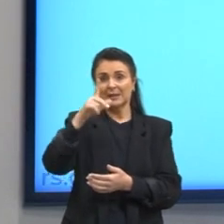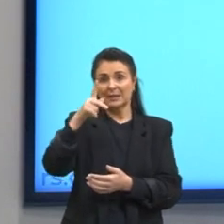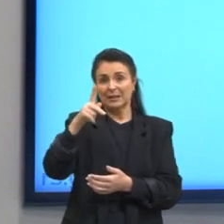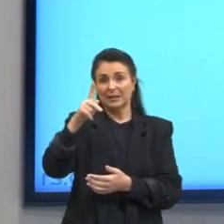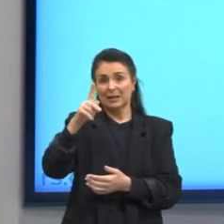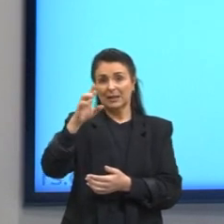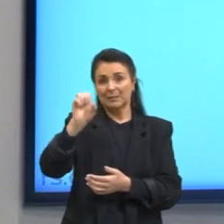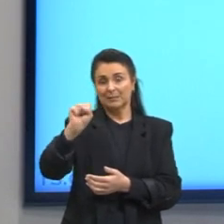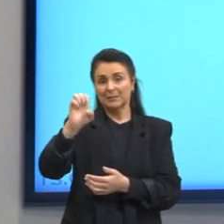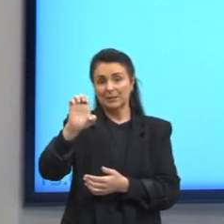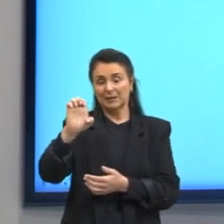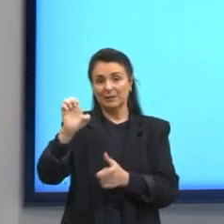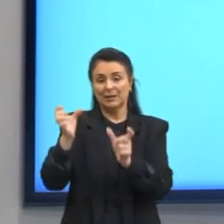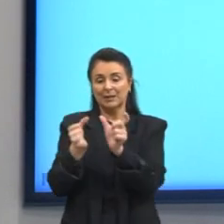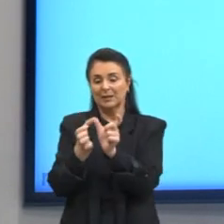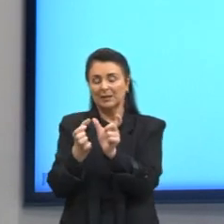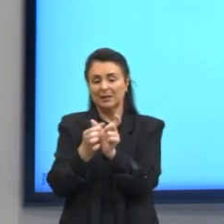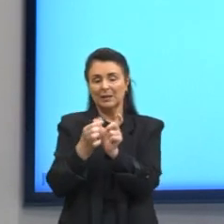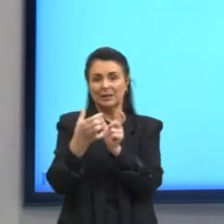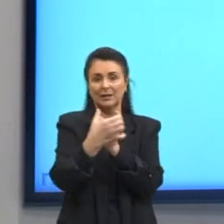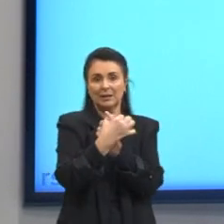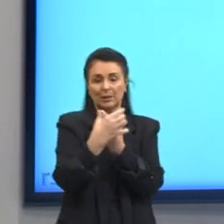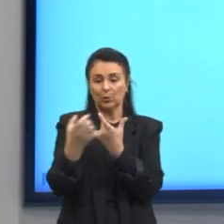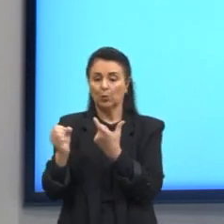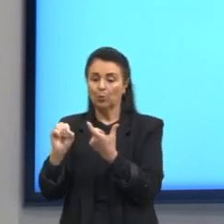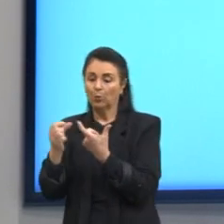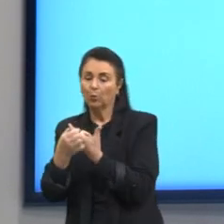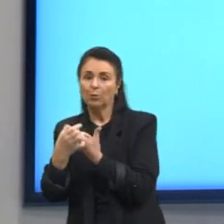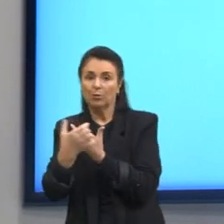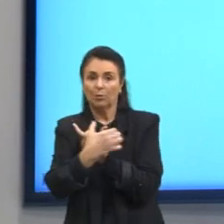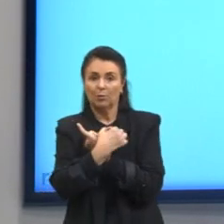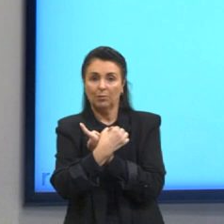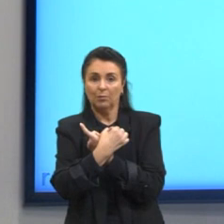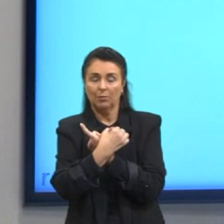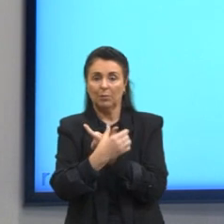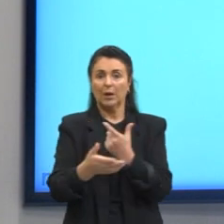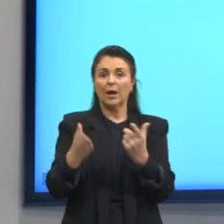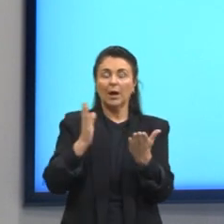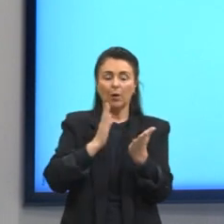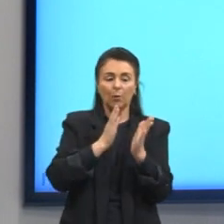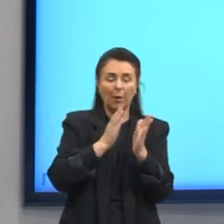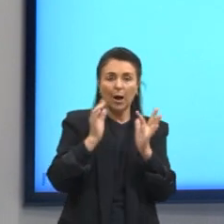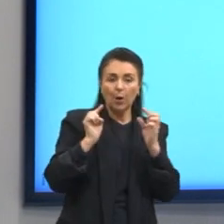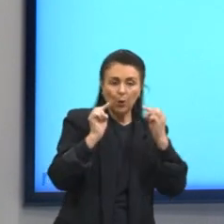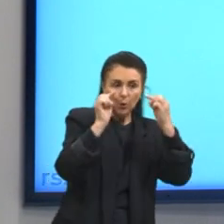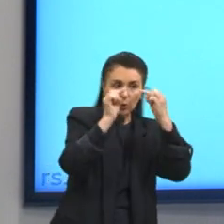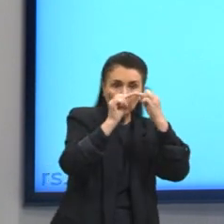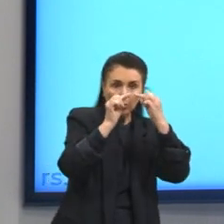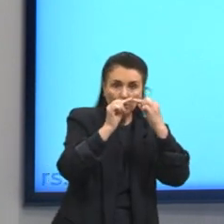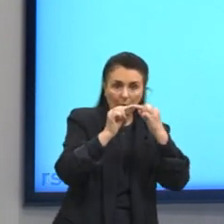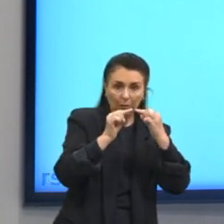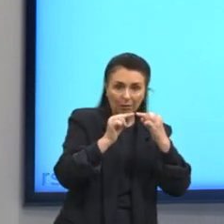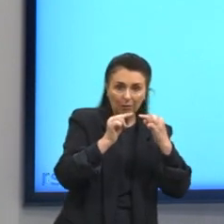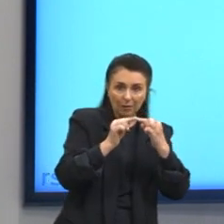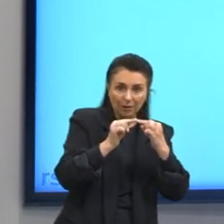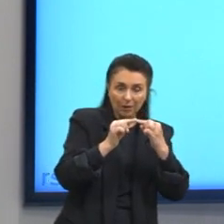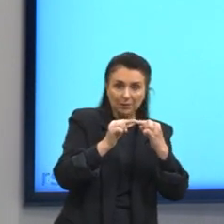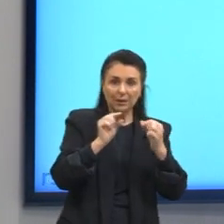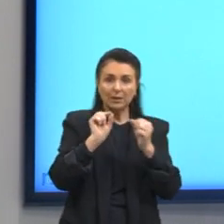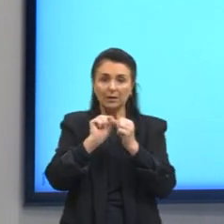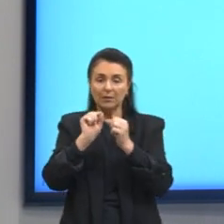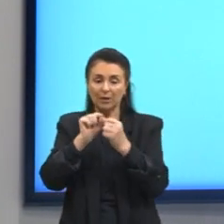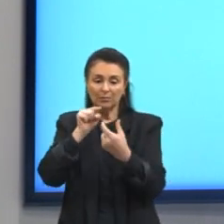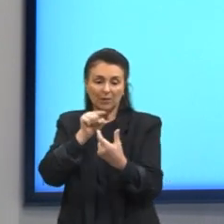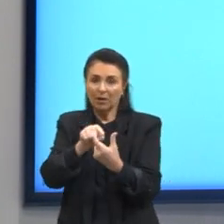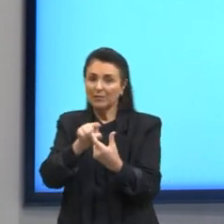é uma figura de linguagem que também é conhecida por essa concordância ideológica já que ela é a concordância que faz com um